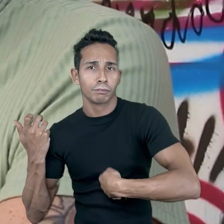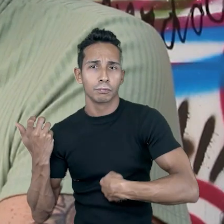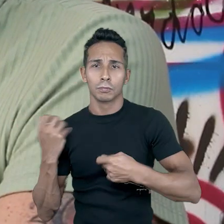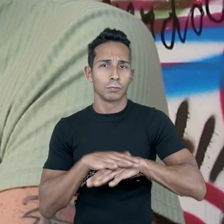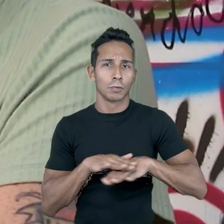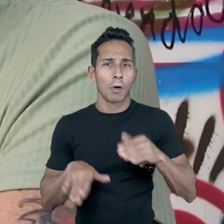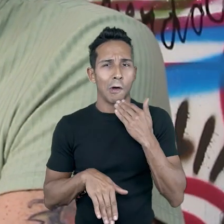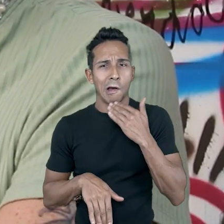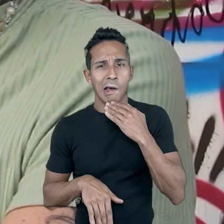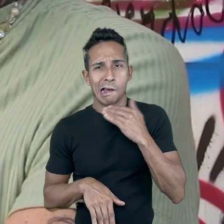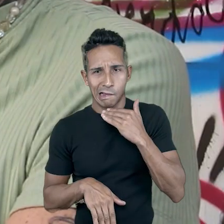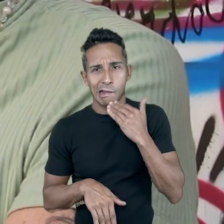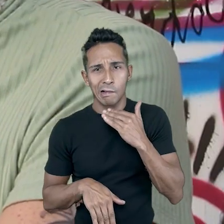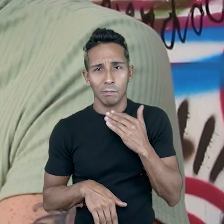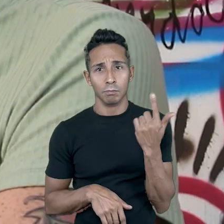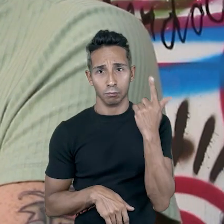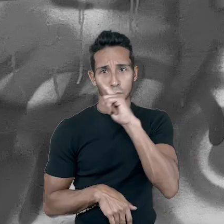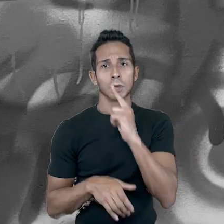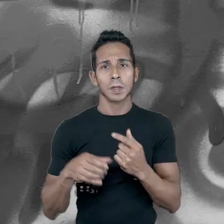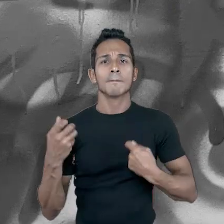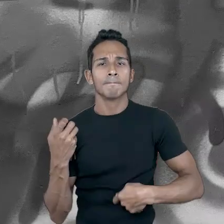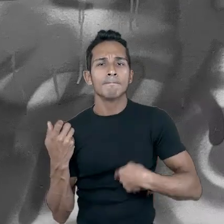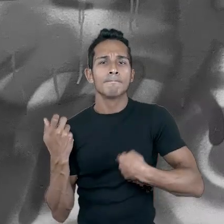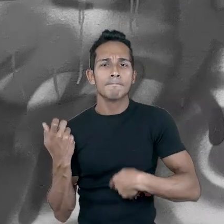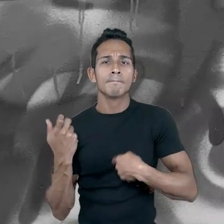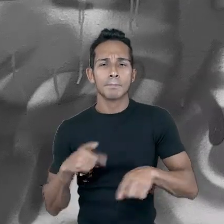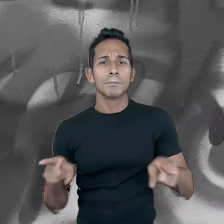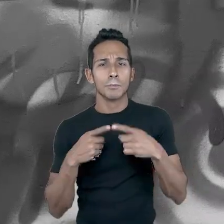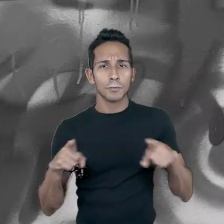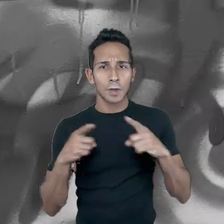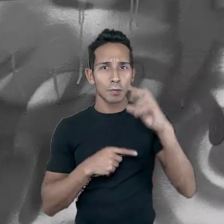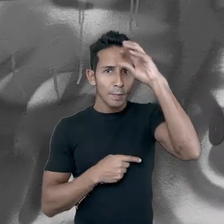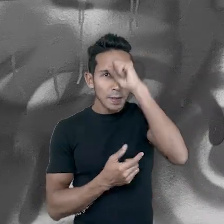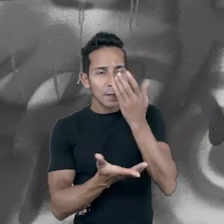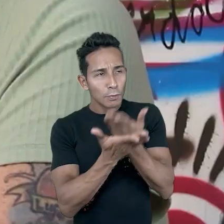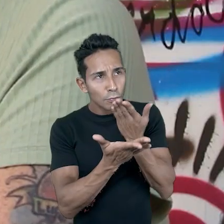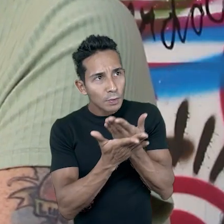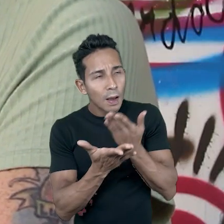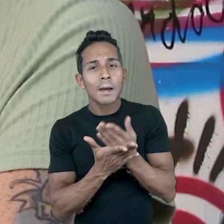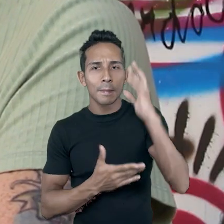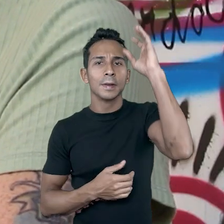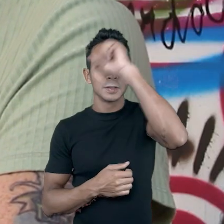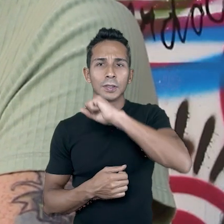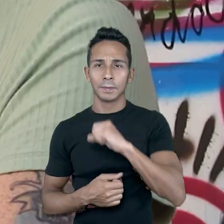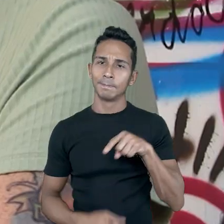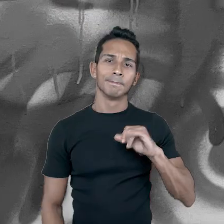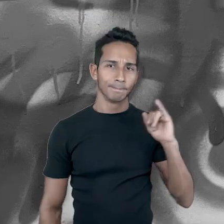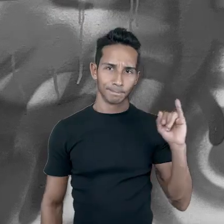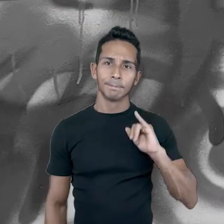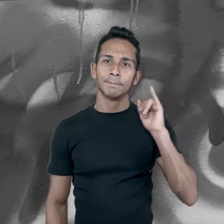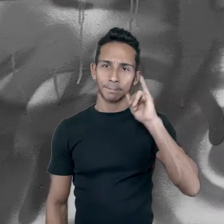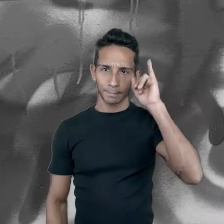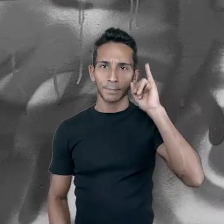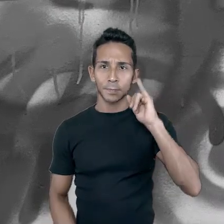um violão, uma guitarra tonante ruim, então aí foi aonde eu podia fazer música, assim, na época, né? Então eu fui lá aprender, fazer, e